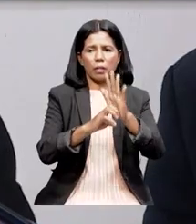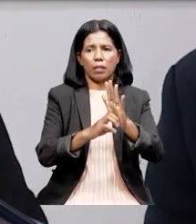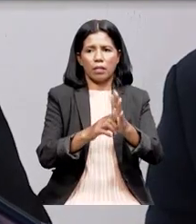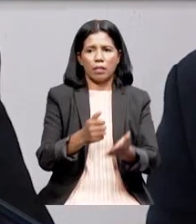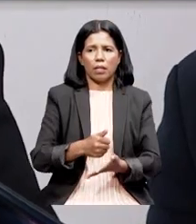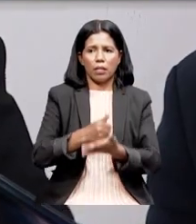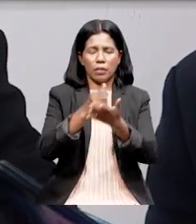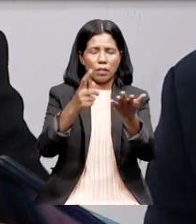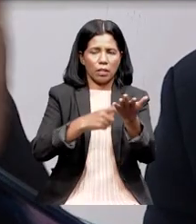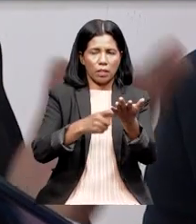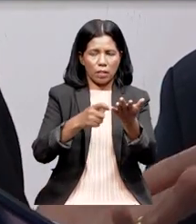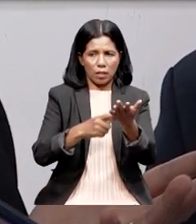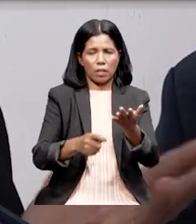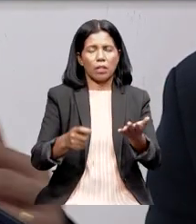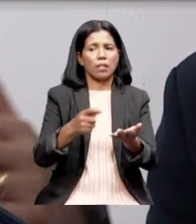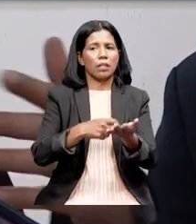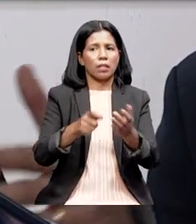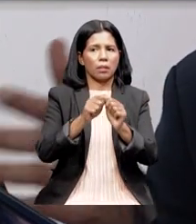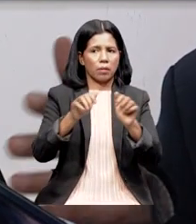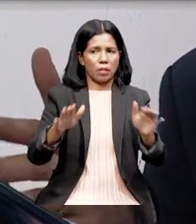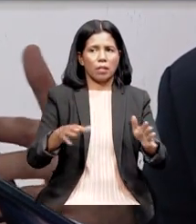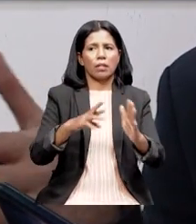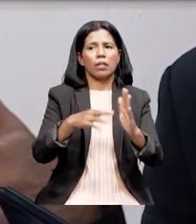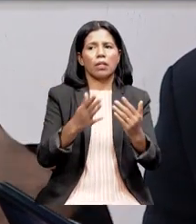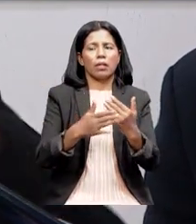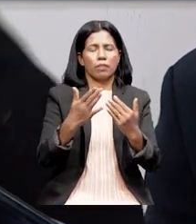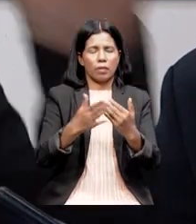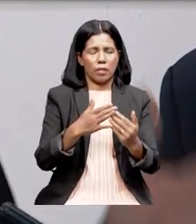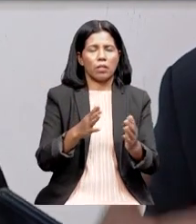assistente técnico, técnico administrativo, ser, né? Botida não é fácil ela.